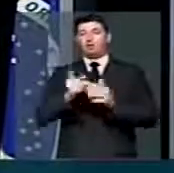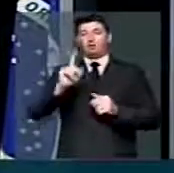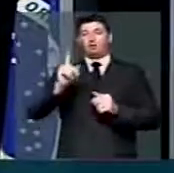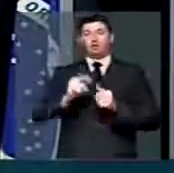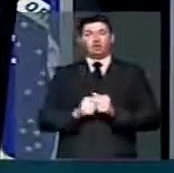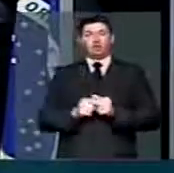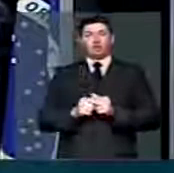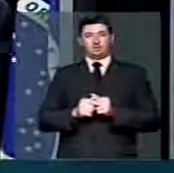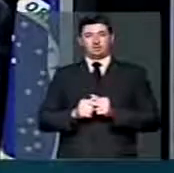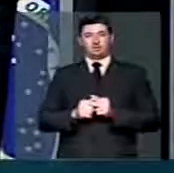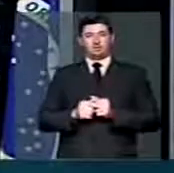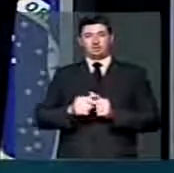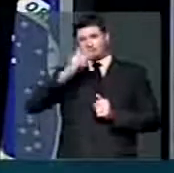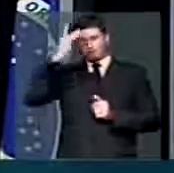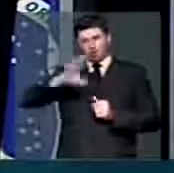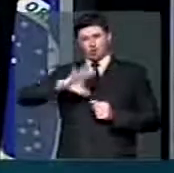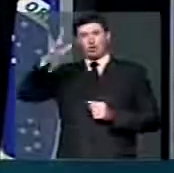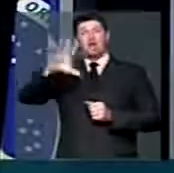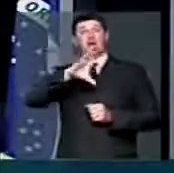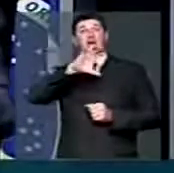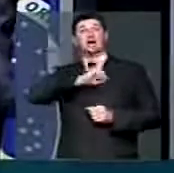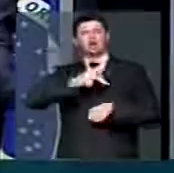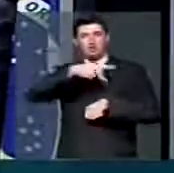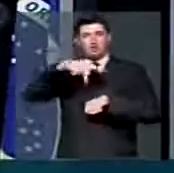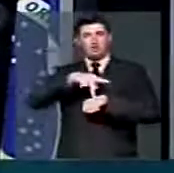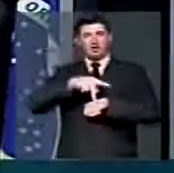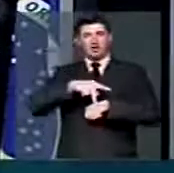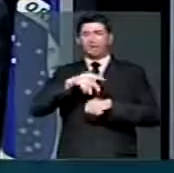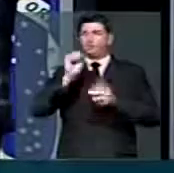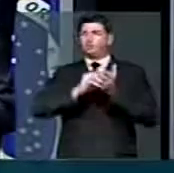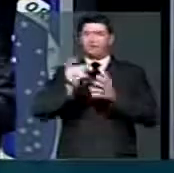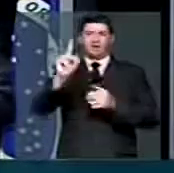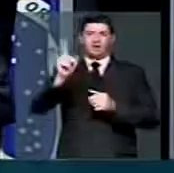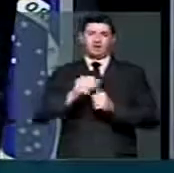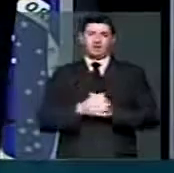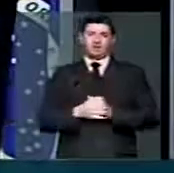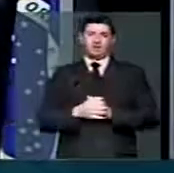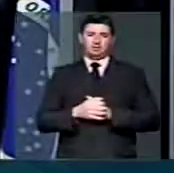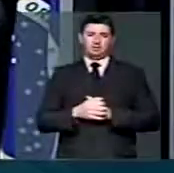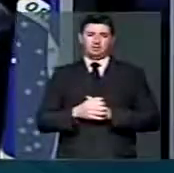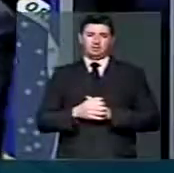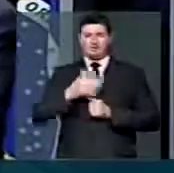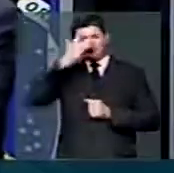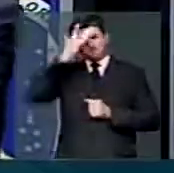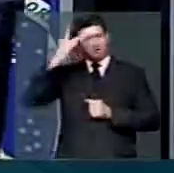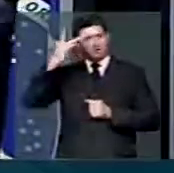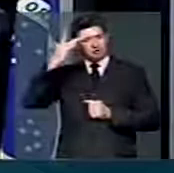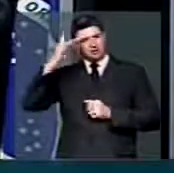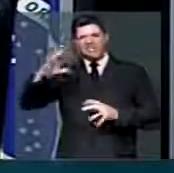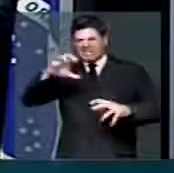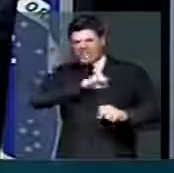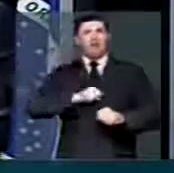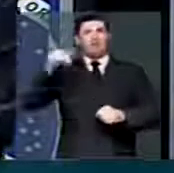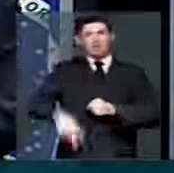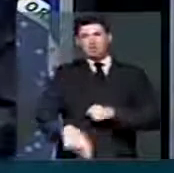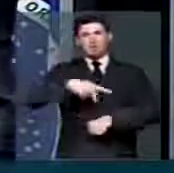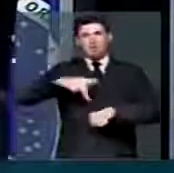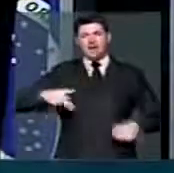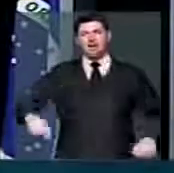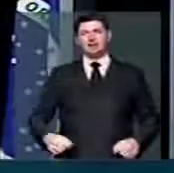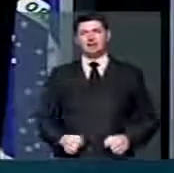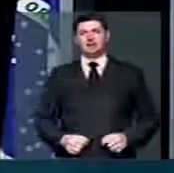De pessoas corajosas, de pessoas que amam essa nação, não faltam. Não faltam pessoas que amam esta